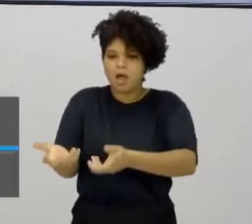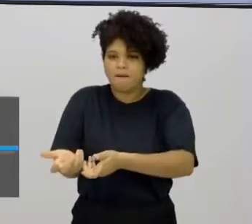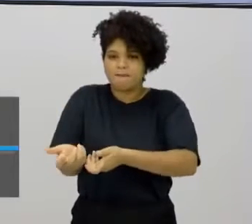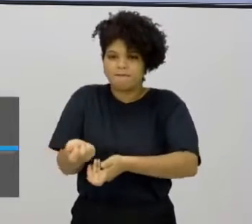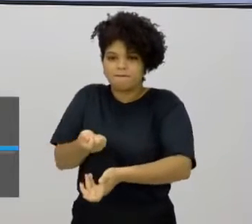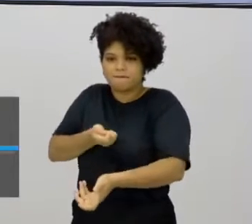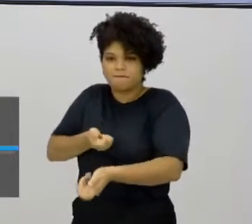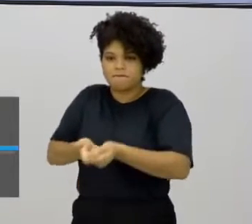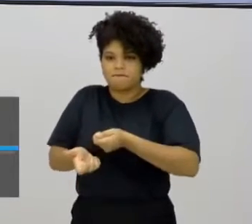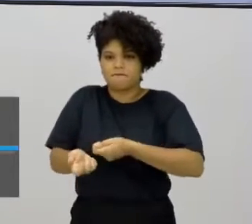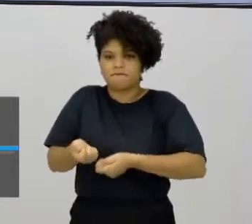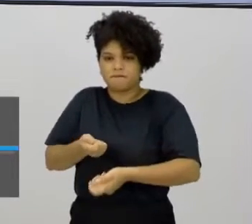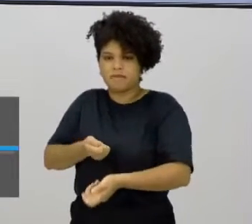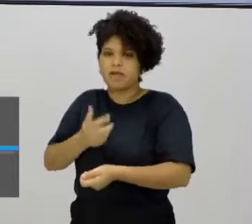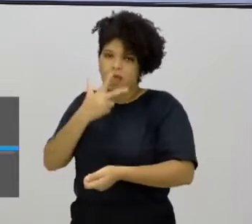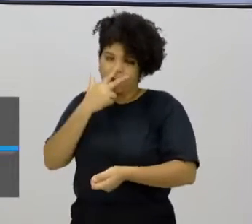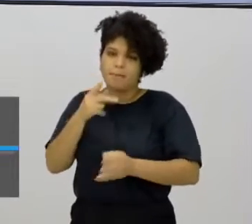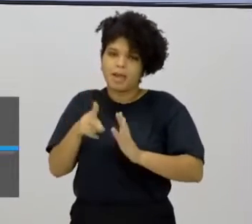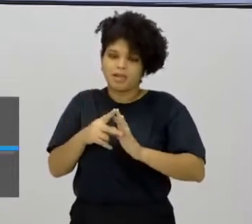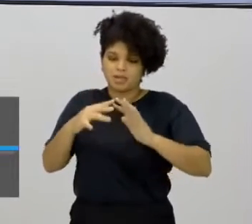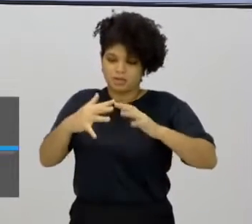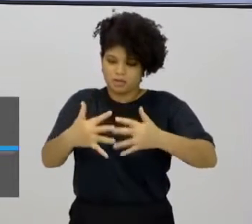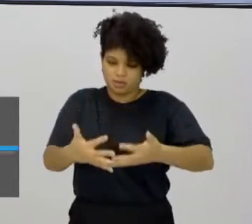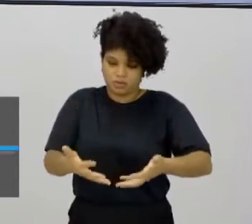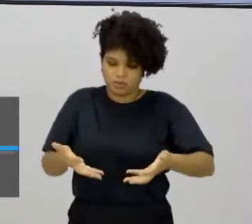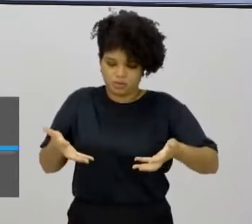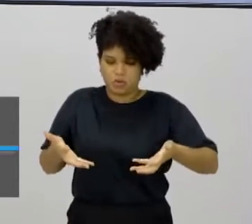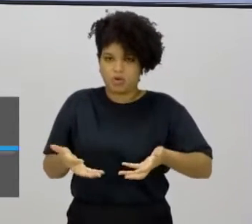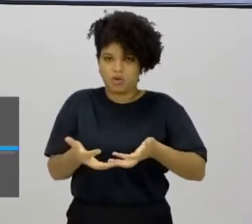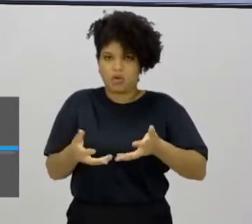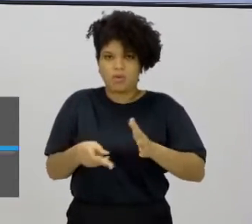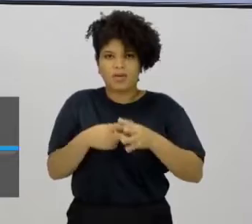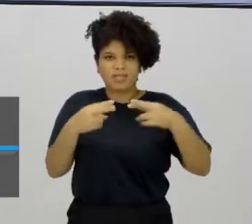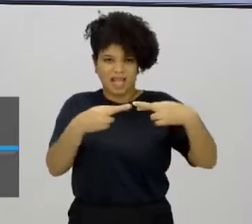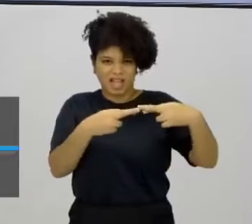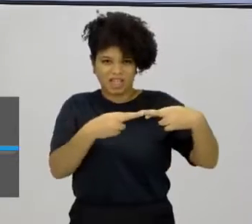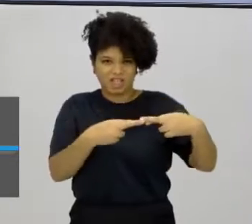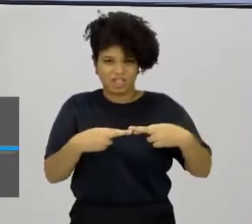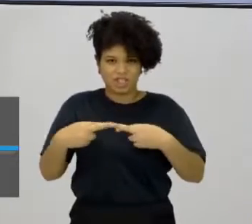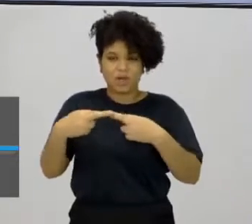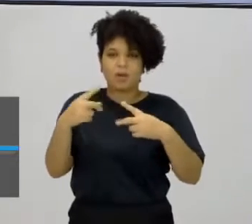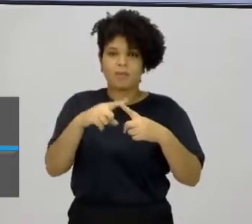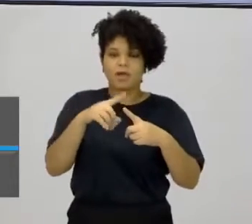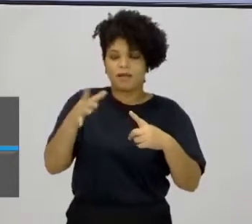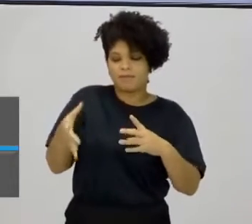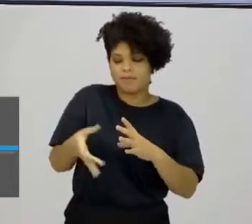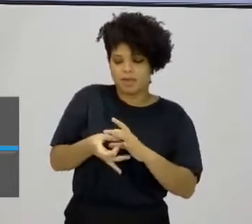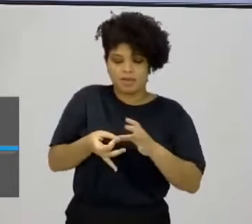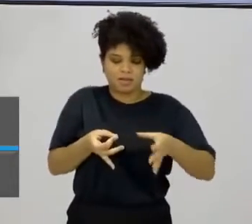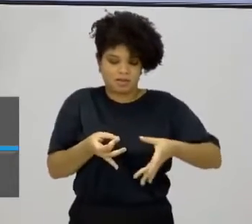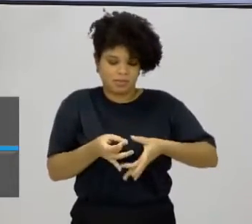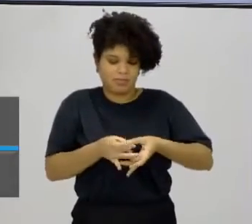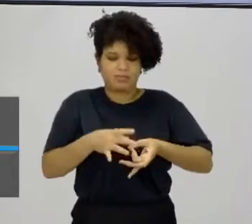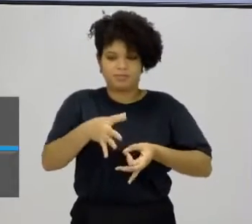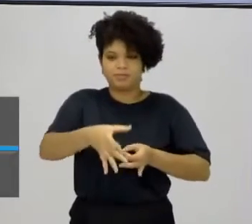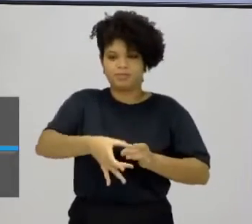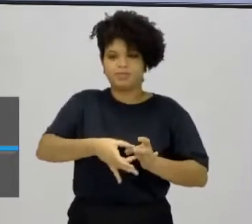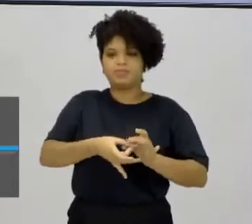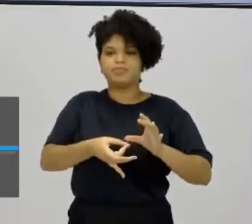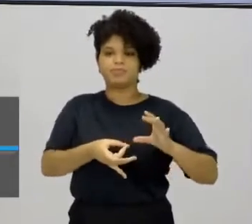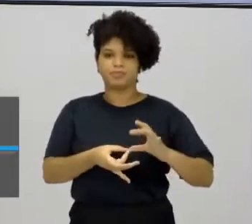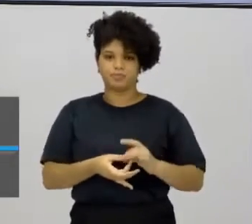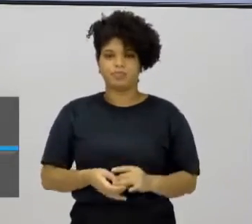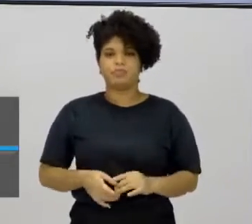tá certo? E a globalização faz parte disso, né? E se engana quem fala que a globalização veio aí, né, meados aí,